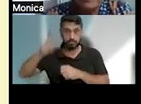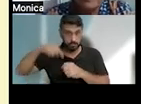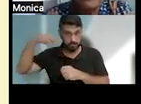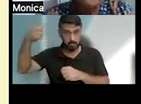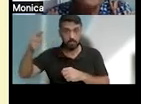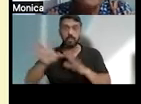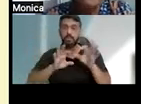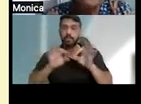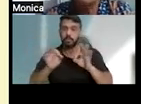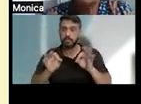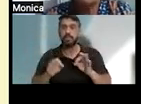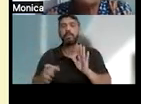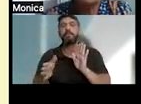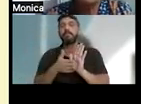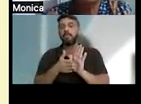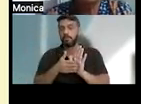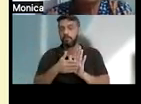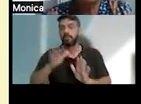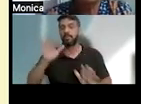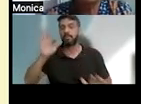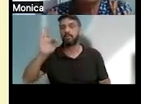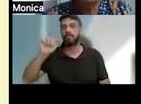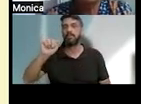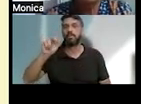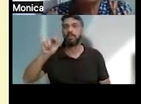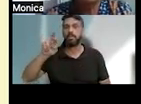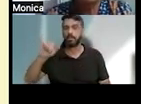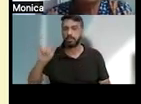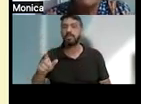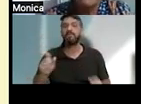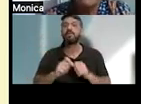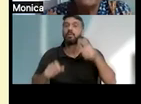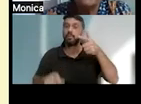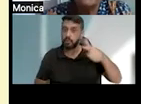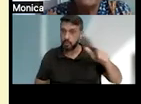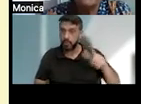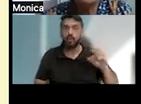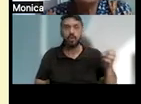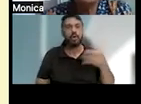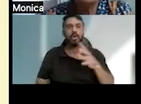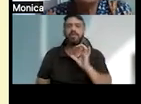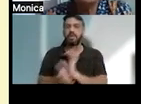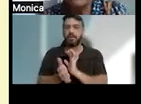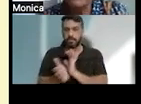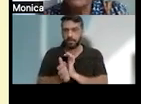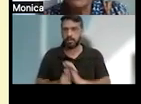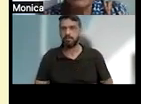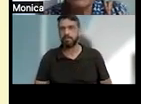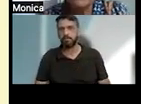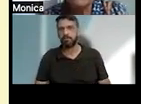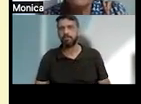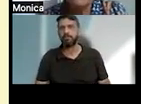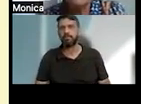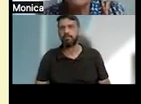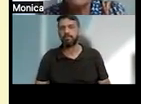para a FAPERJ, e então estamos formando equipe novamente, nova equipe, e que um de vocês